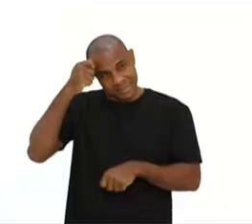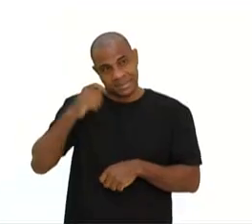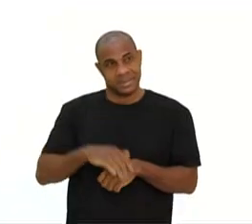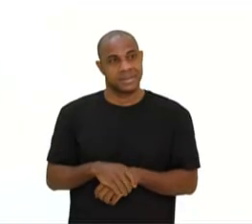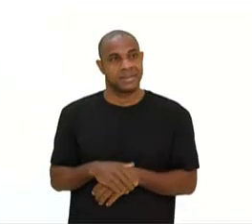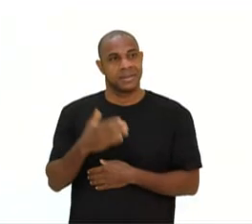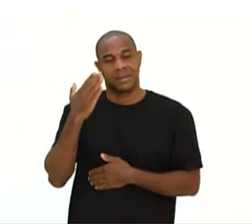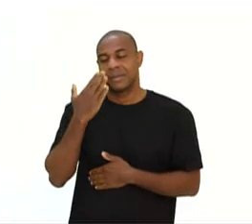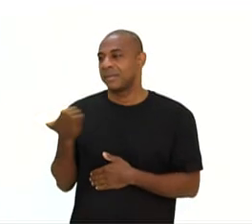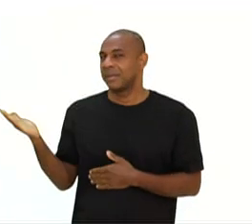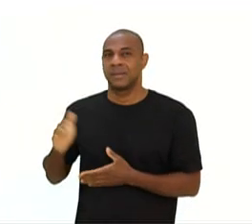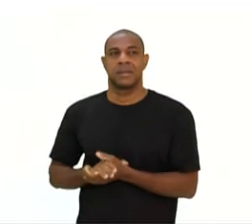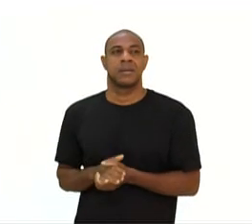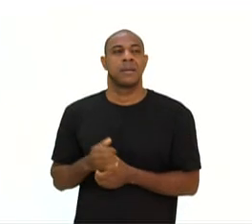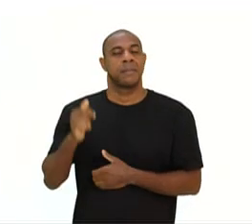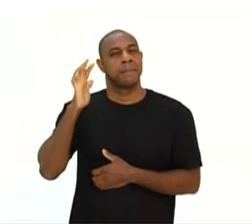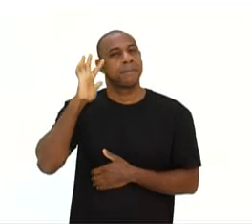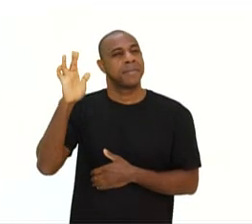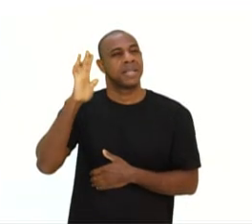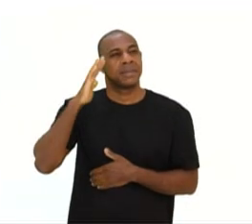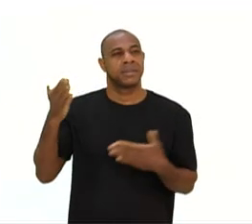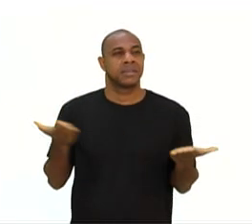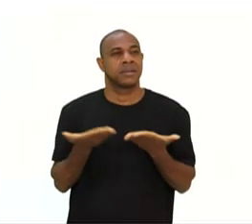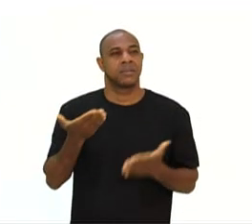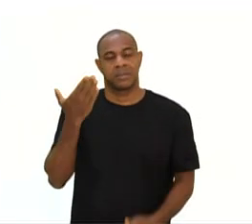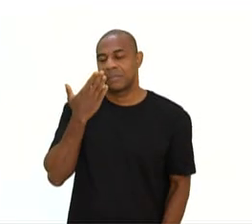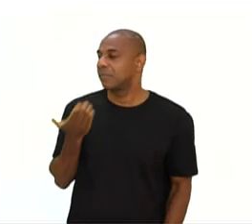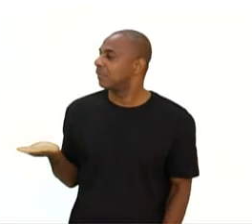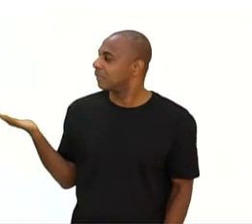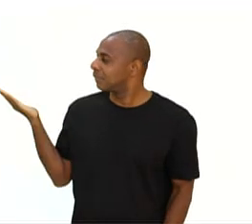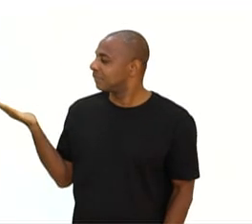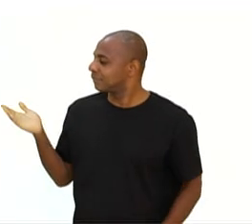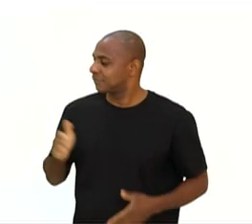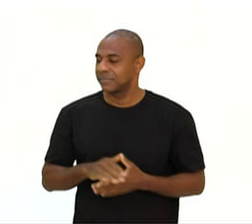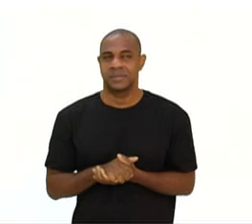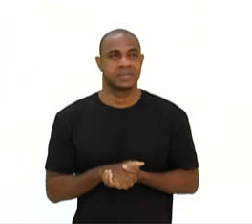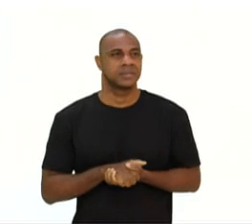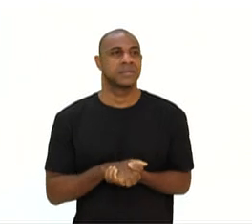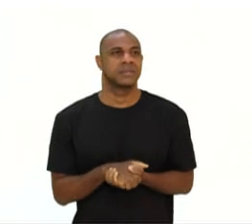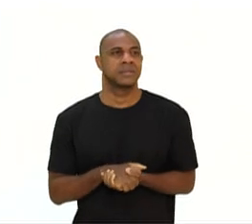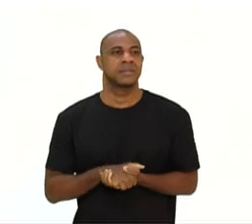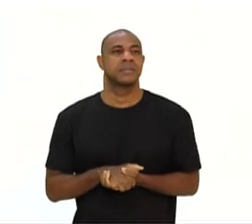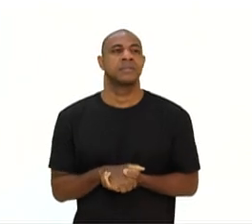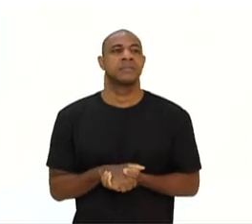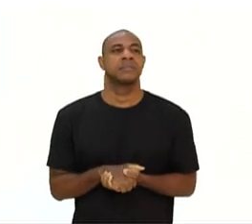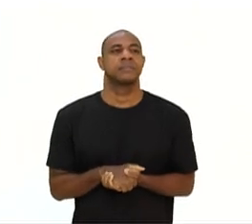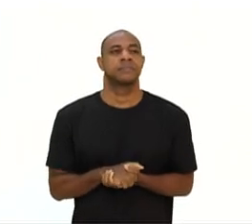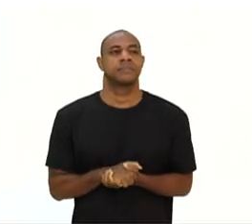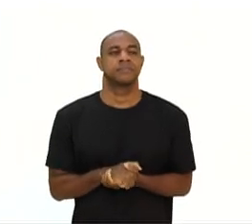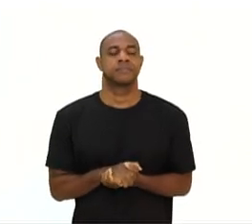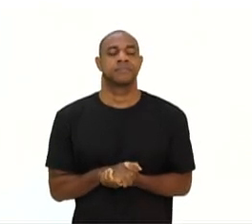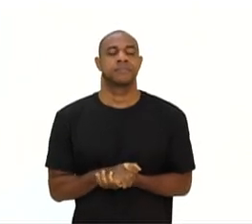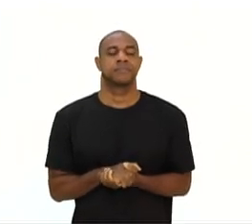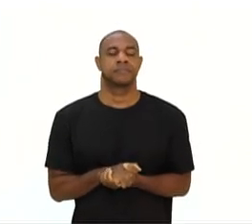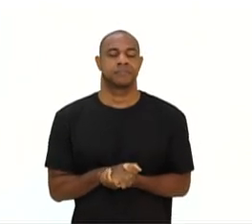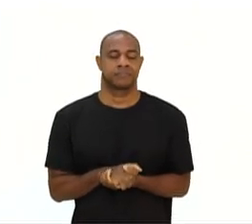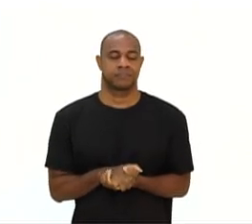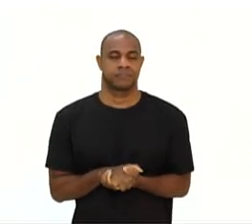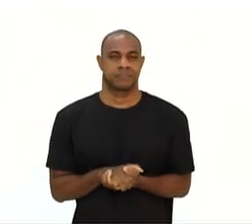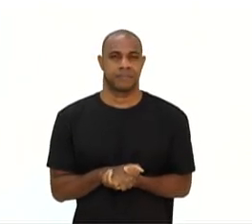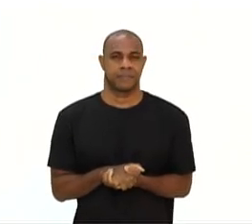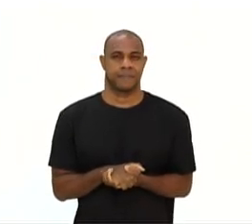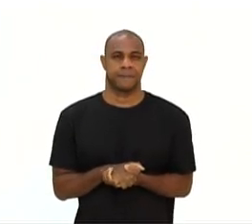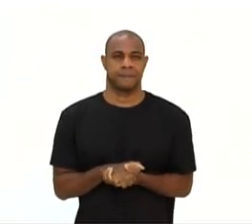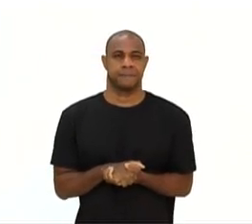Um food for thought, um pensamento para nós podermos a respeito dessa nossa aula. If you judge people, you have